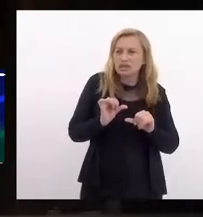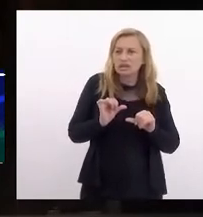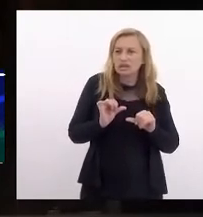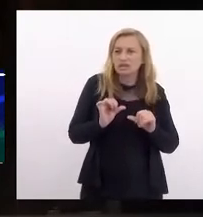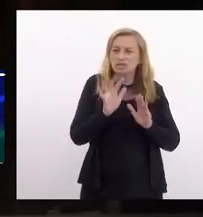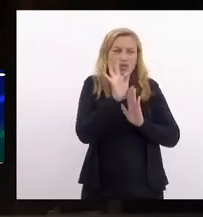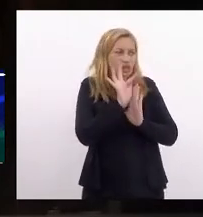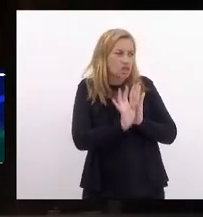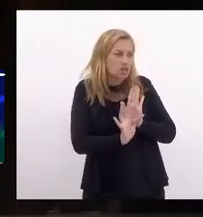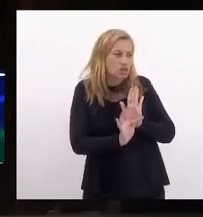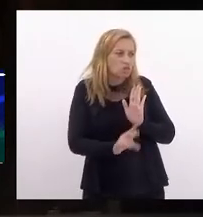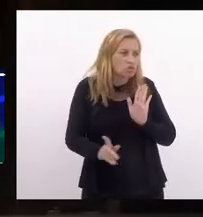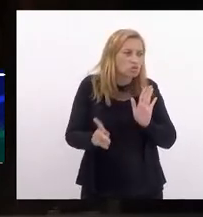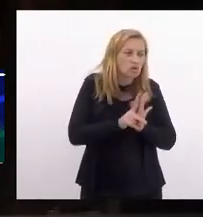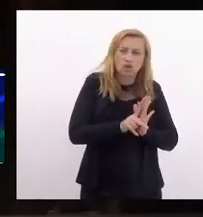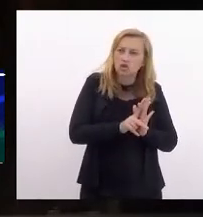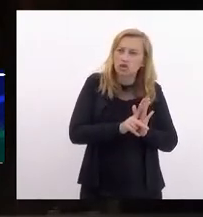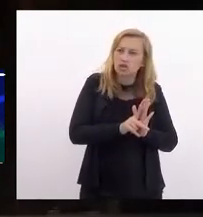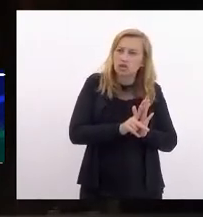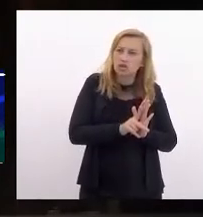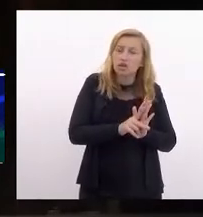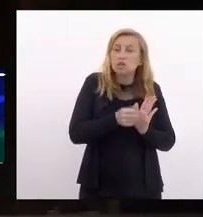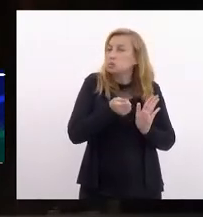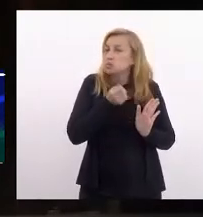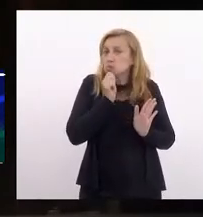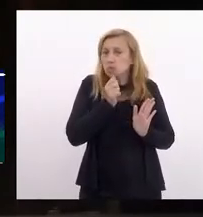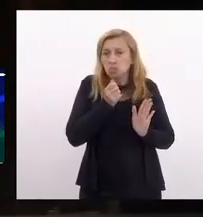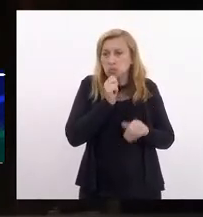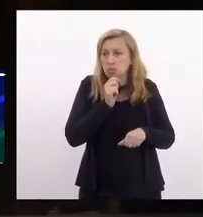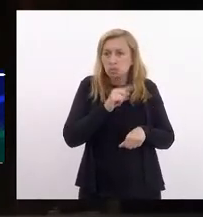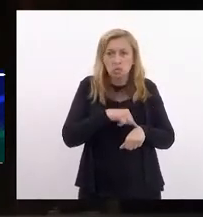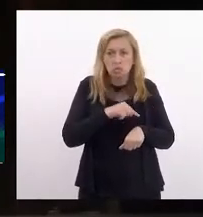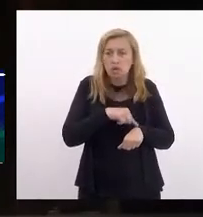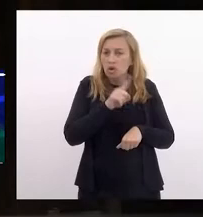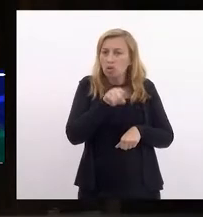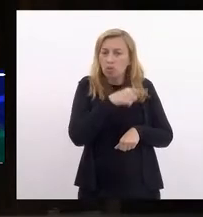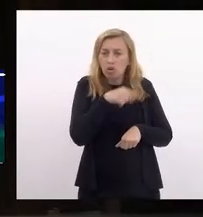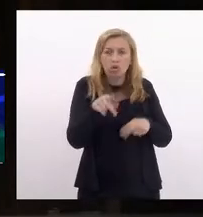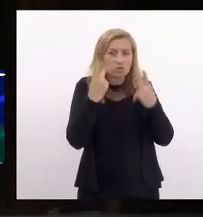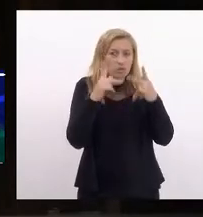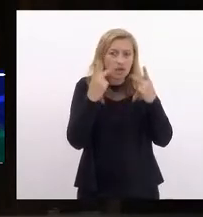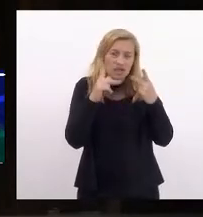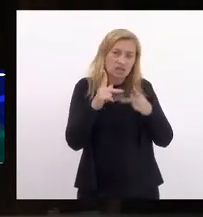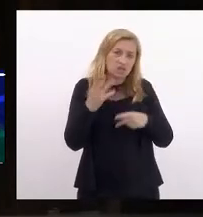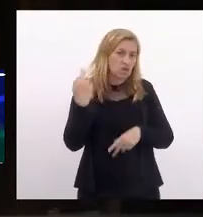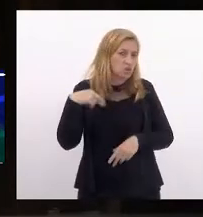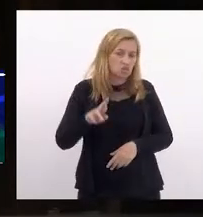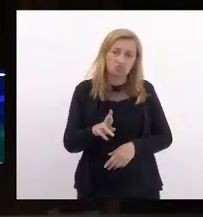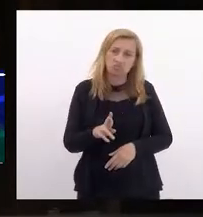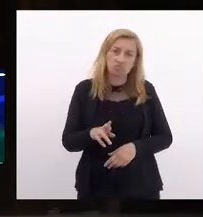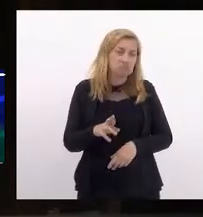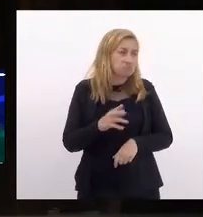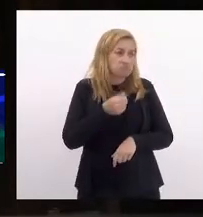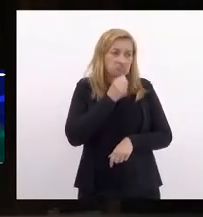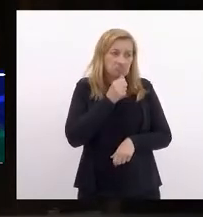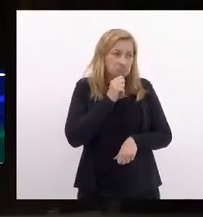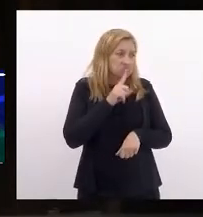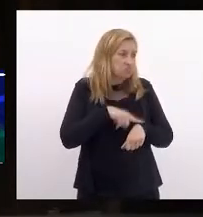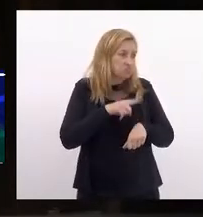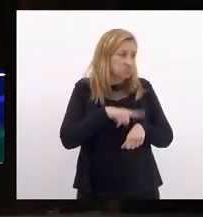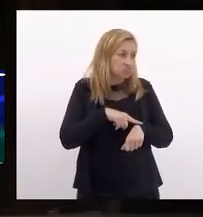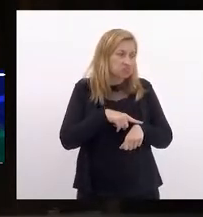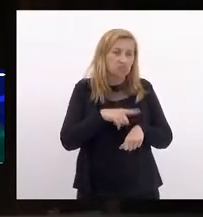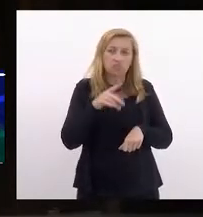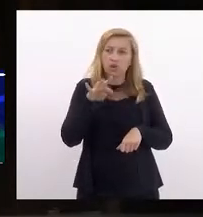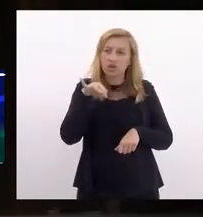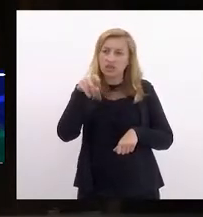do texto do projeto o projeto em nenhum momento Proibir a pregação religiosa em nenhum momento fala